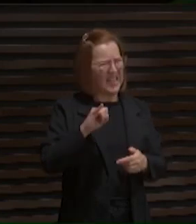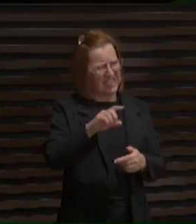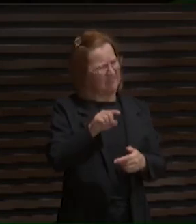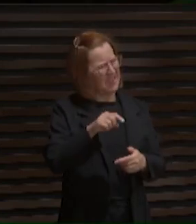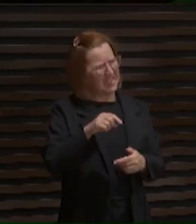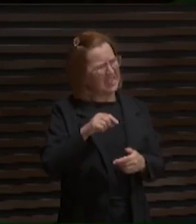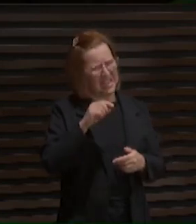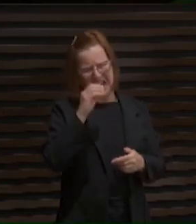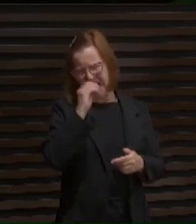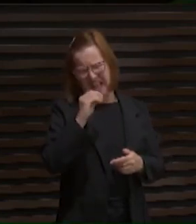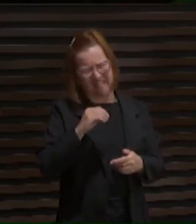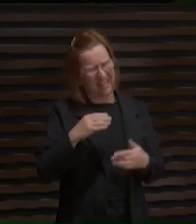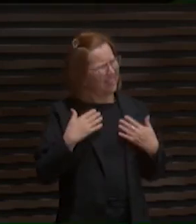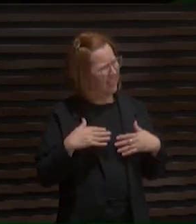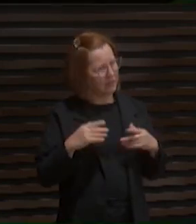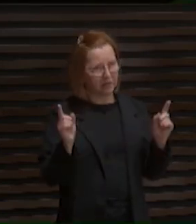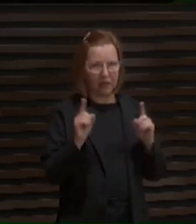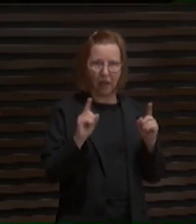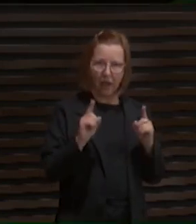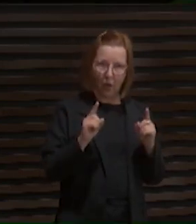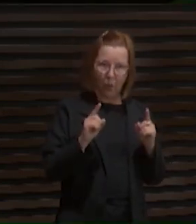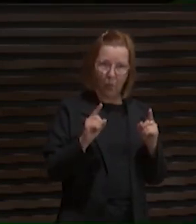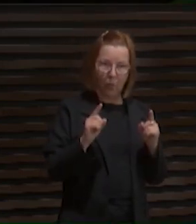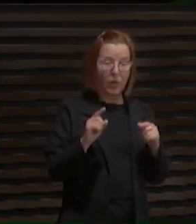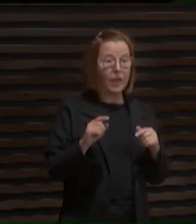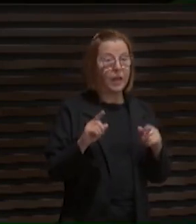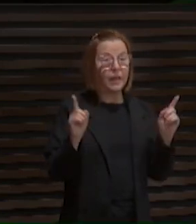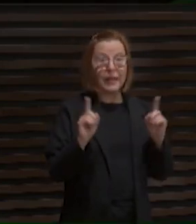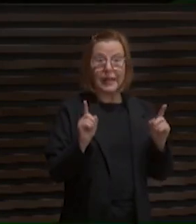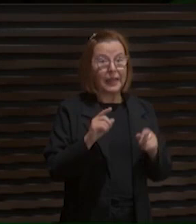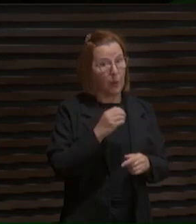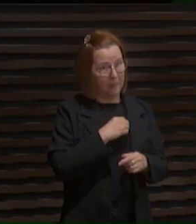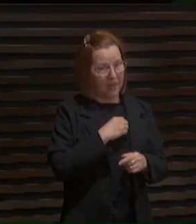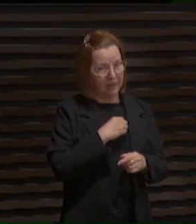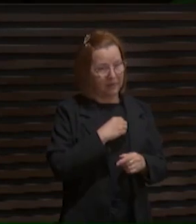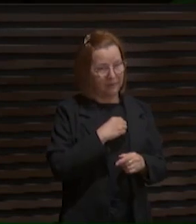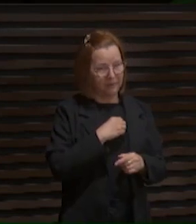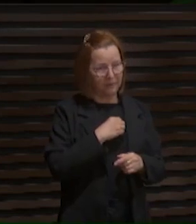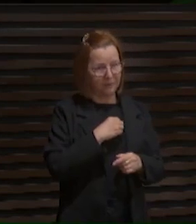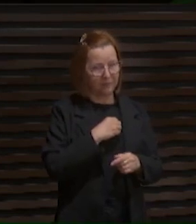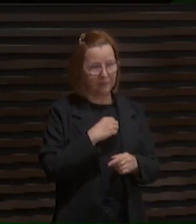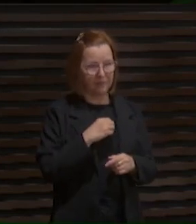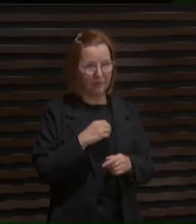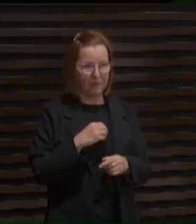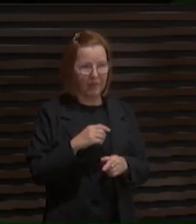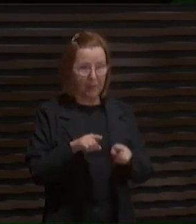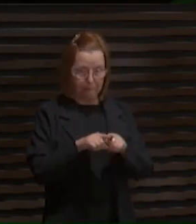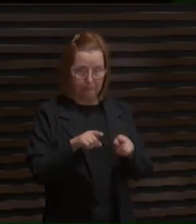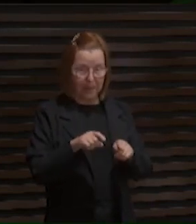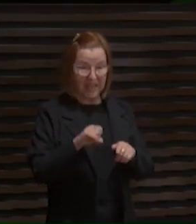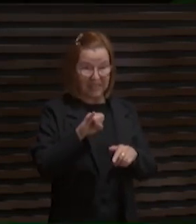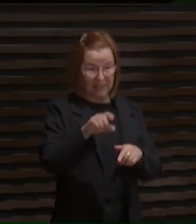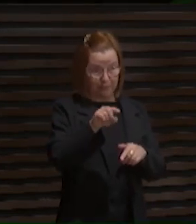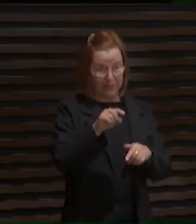pequem. Gente, não pequem, mas não esqueçam que vocês são fracos, voltem os olhos para mim, para que